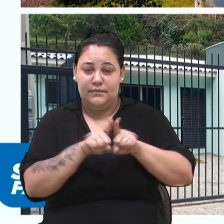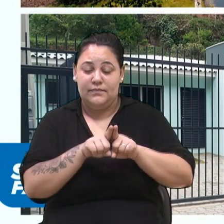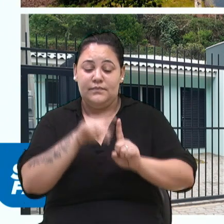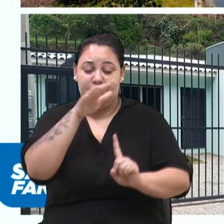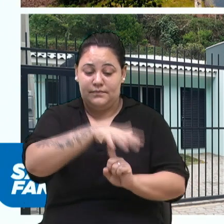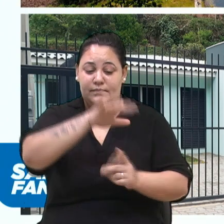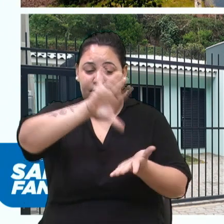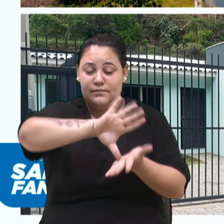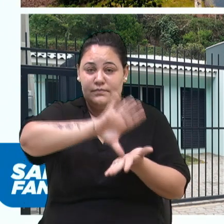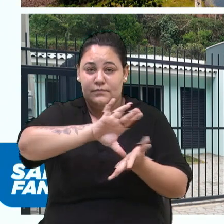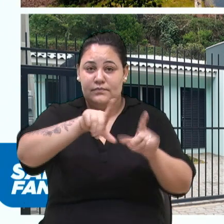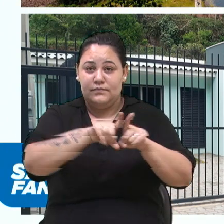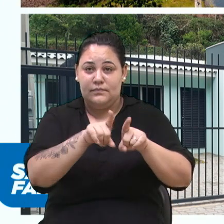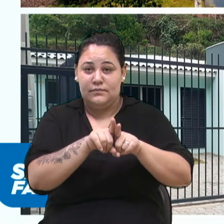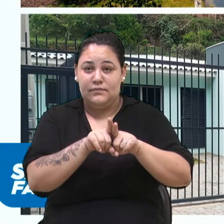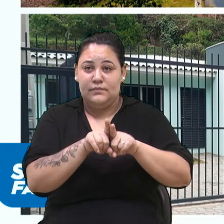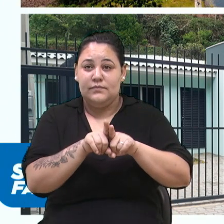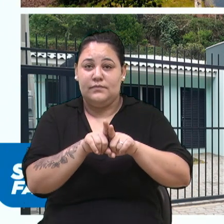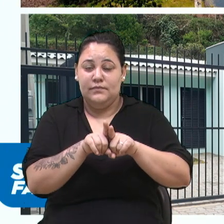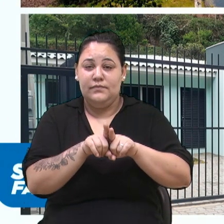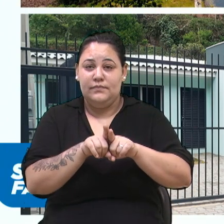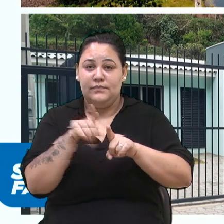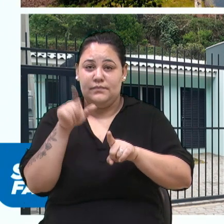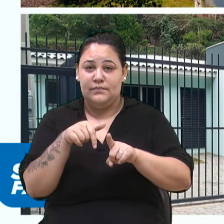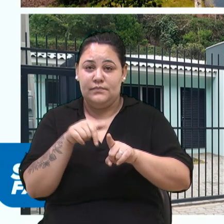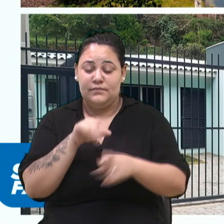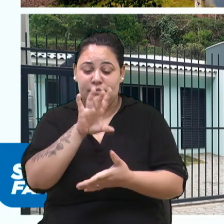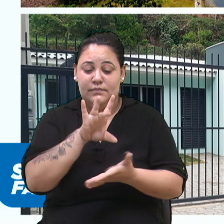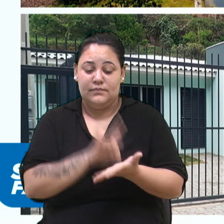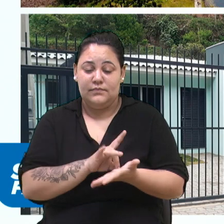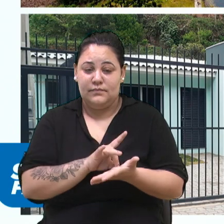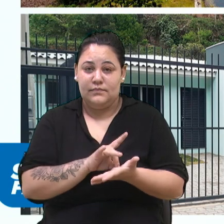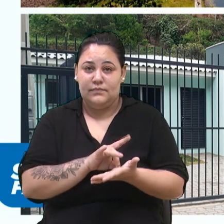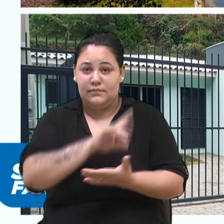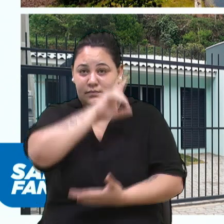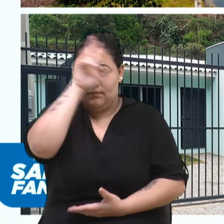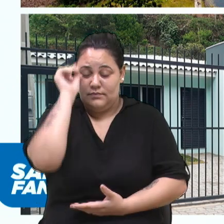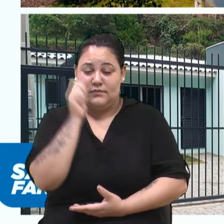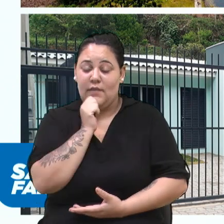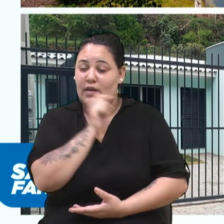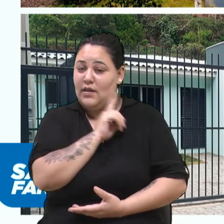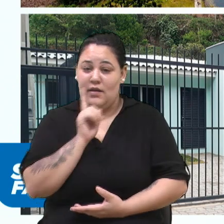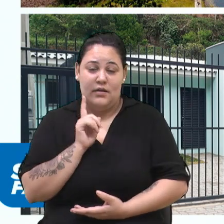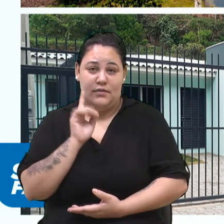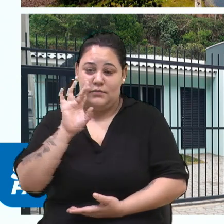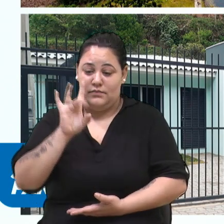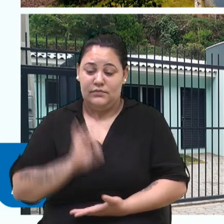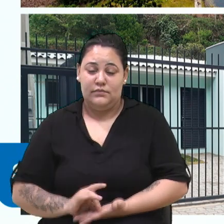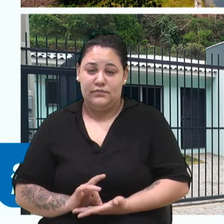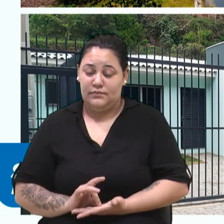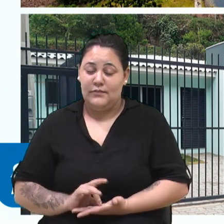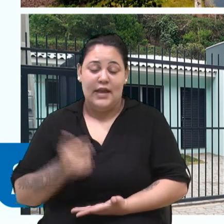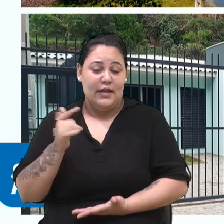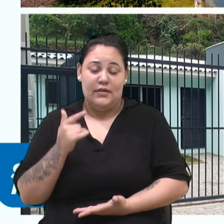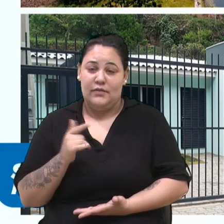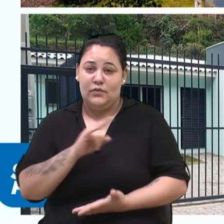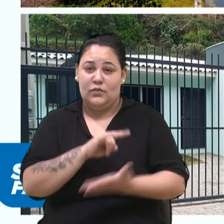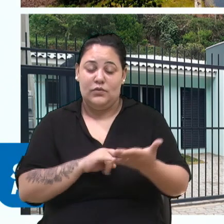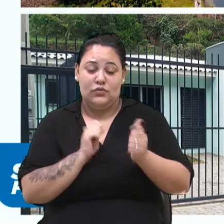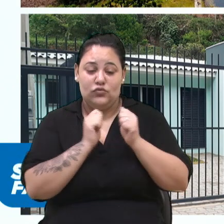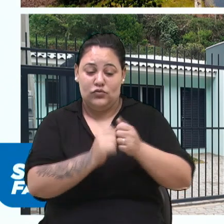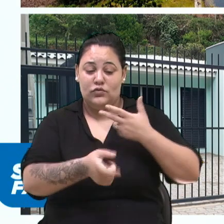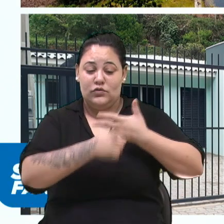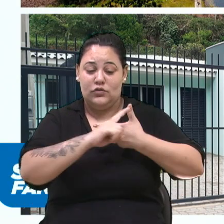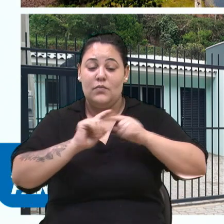praças e parques ainda não foi homologado pelo prefeito, ainda não foi regularizado, não veio a regulamentação por parte do executivo, mas já